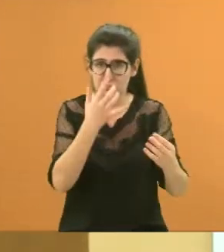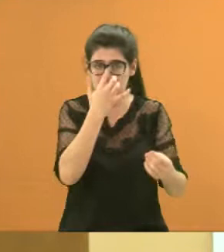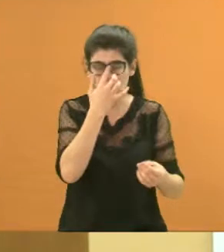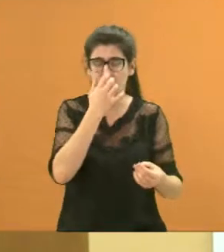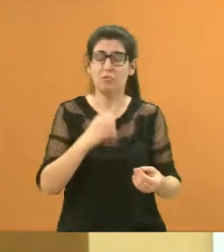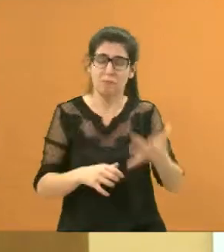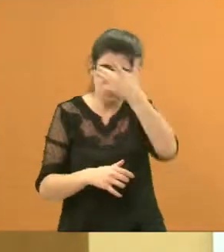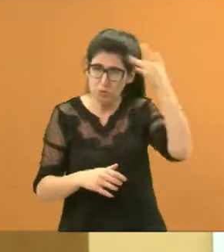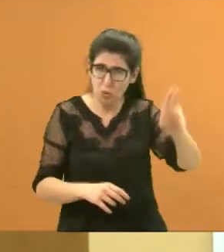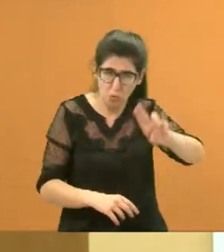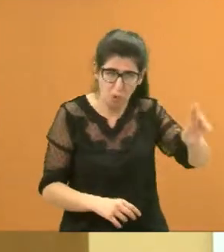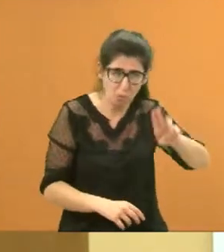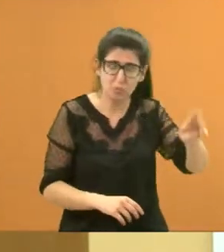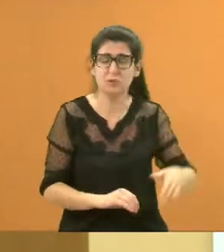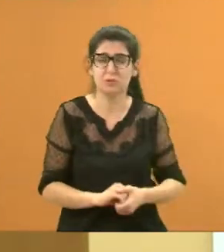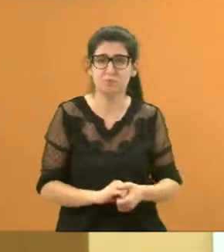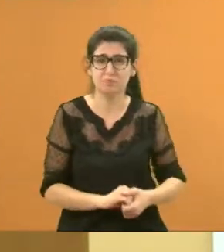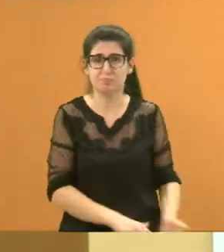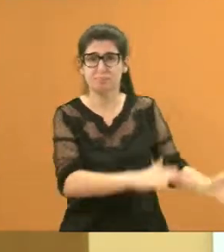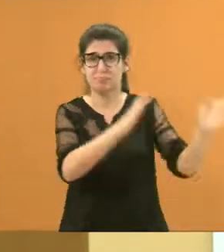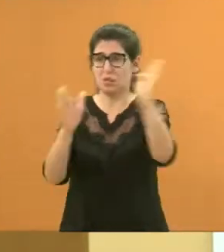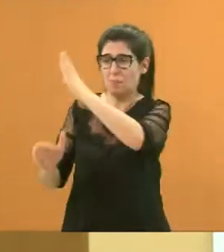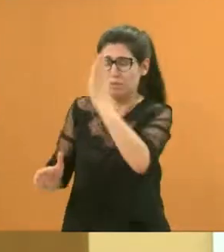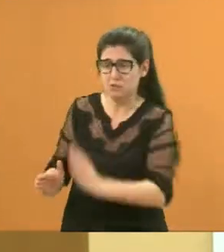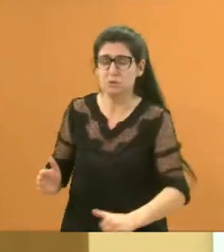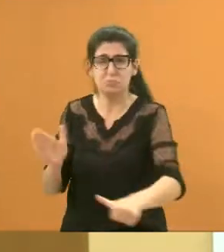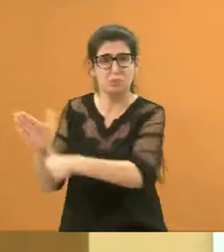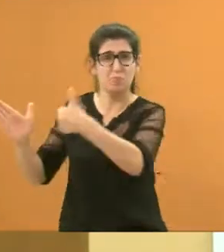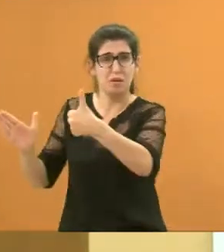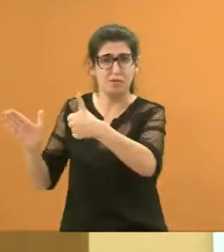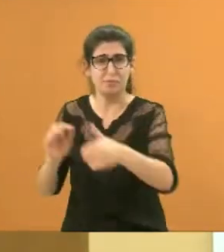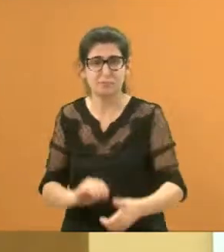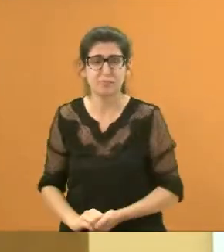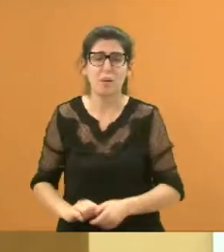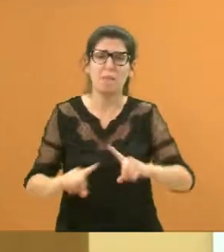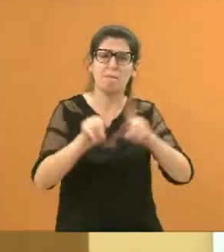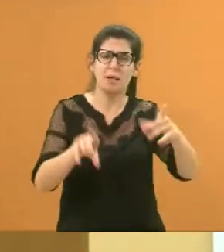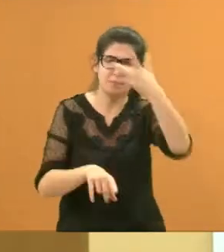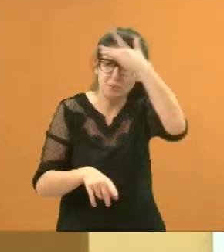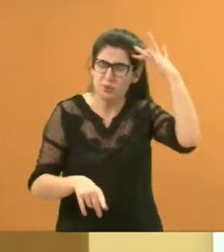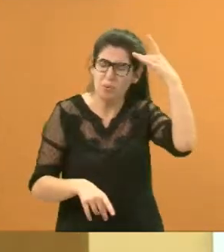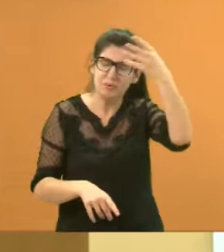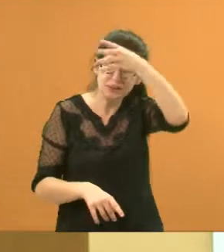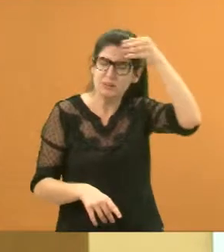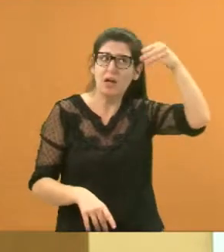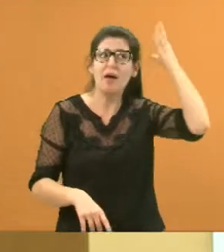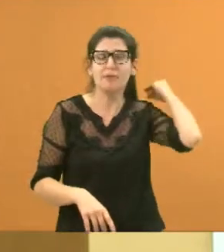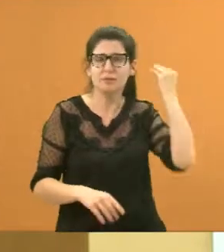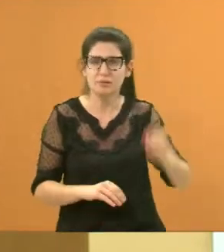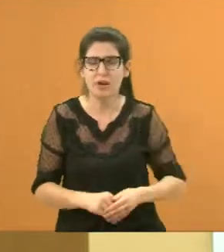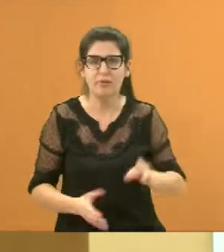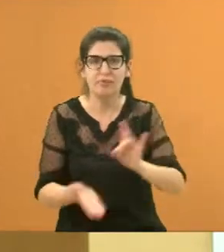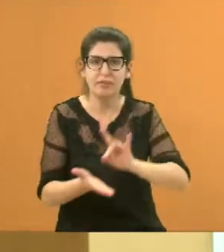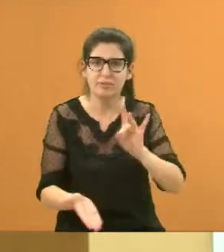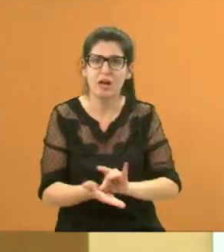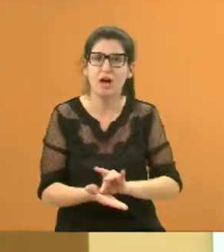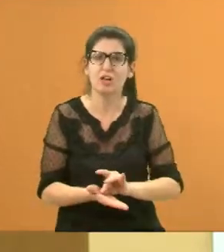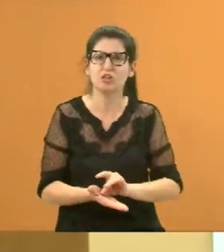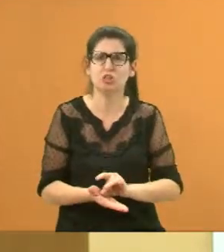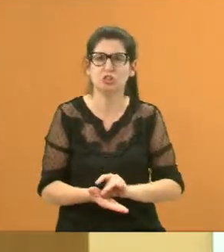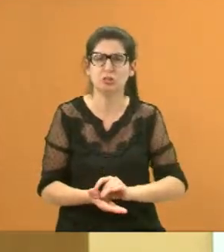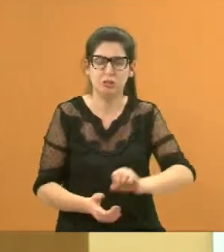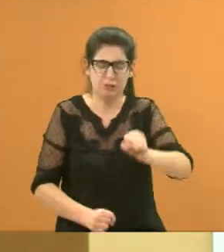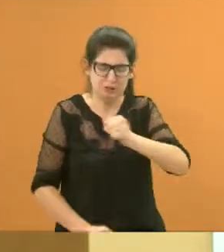é a internet, e esquece de viver a realidade, Abner, e dissemina, às vezes, o